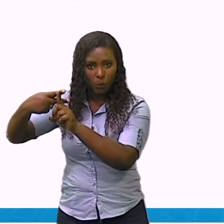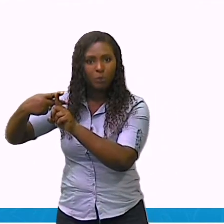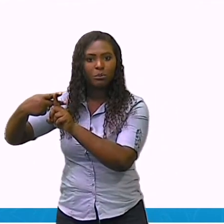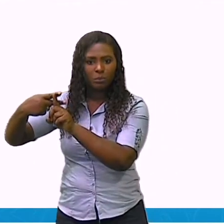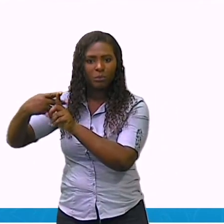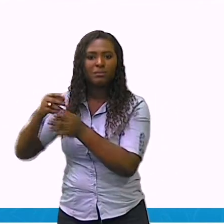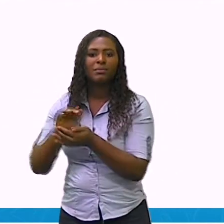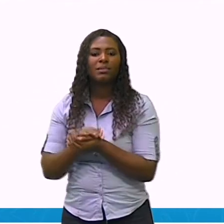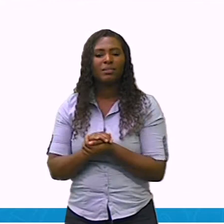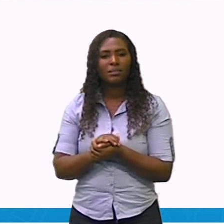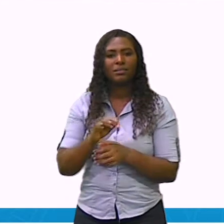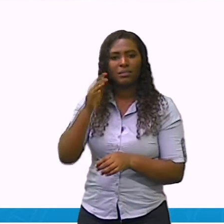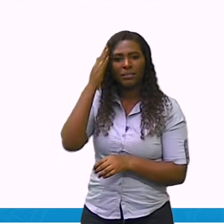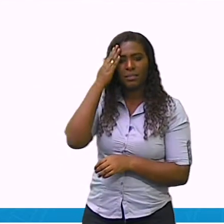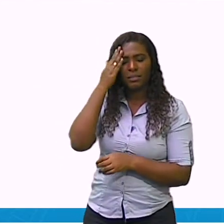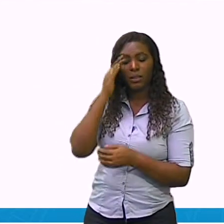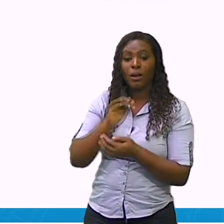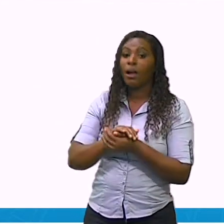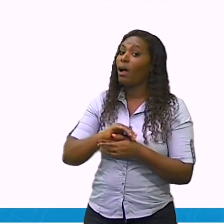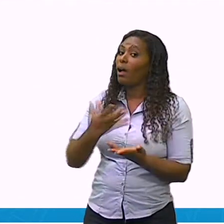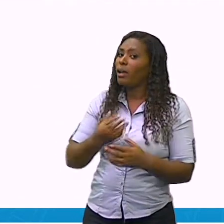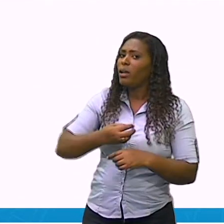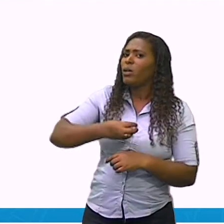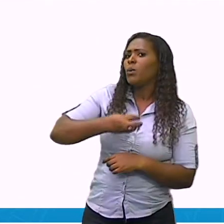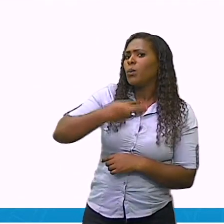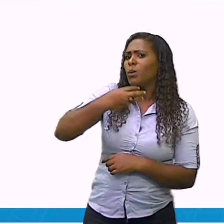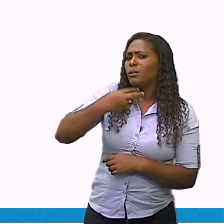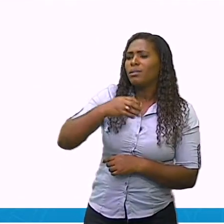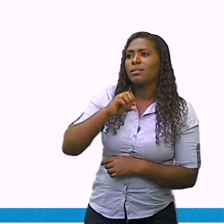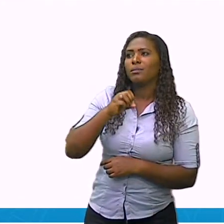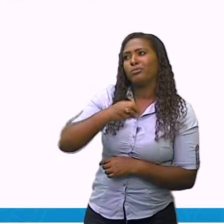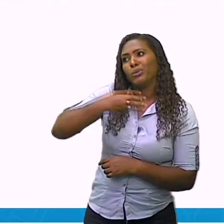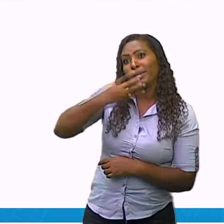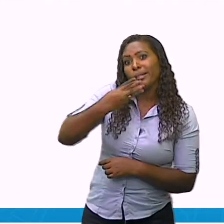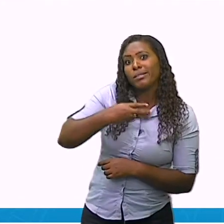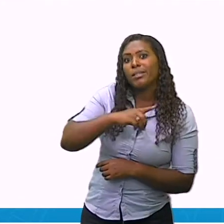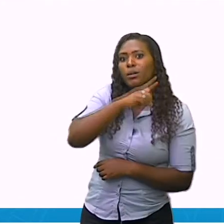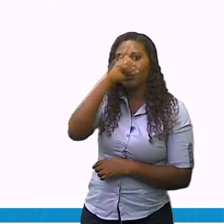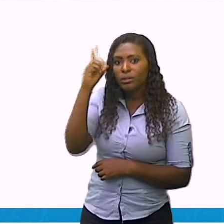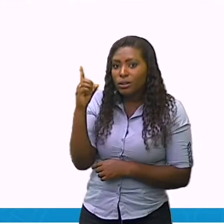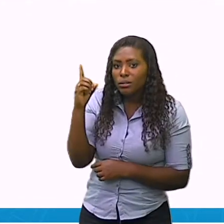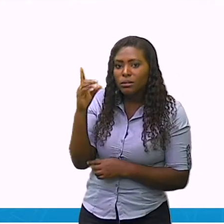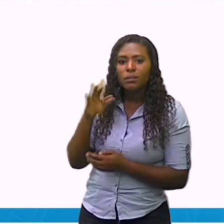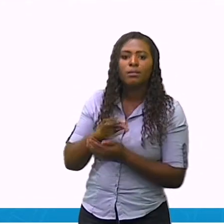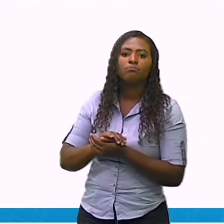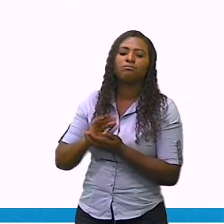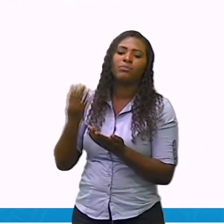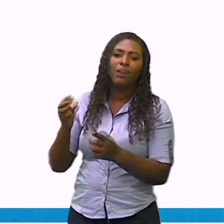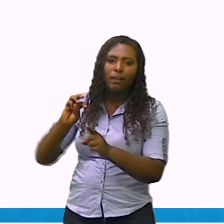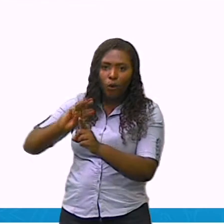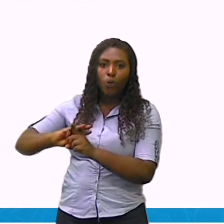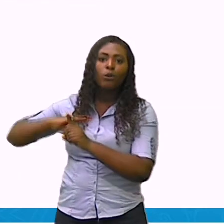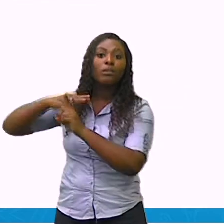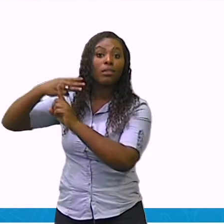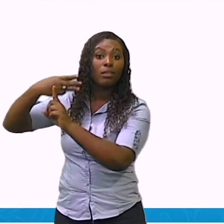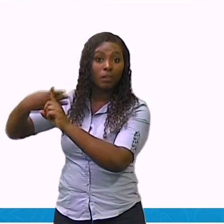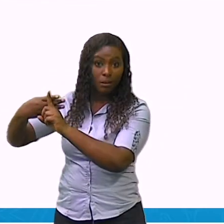dia, vai multiplicar 8,50 por 3, que vai dar 25,50, somando com 15, R$